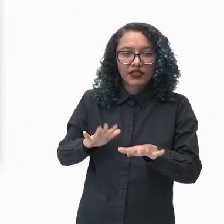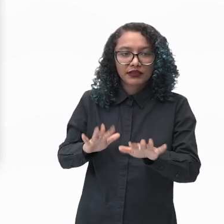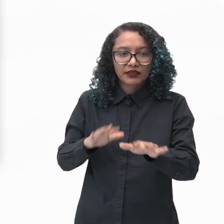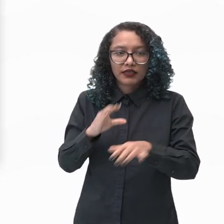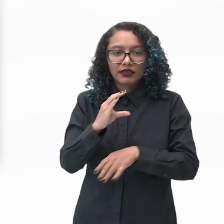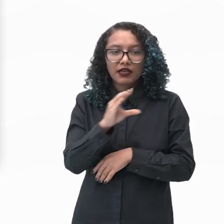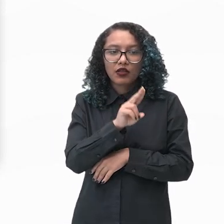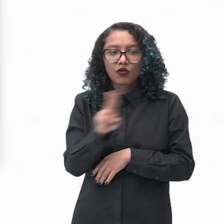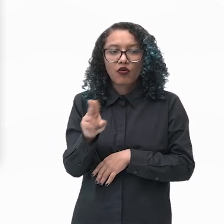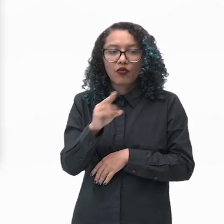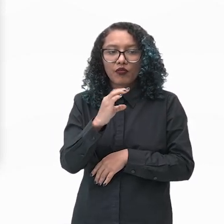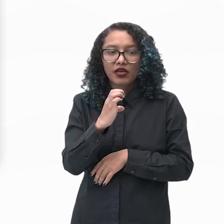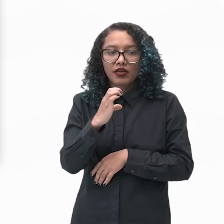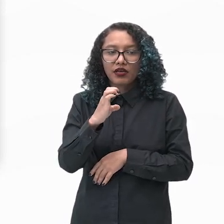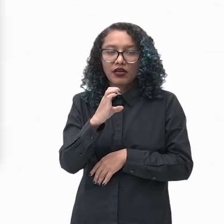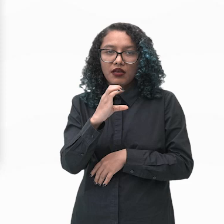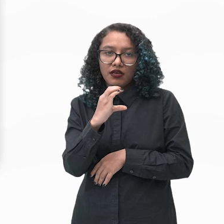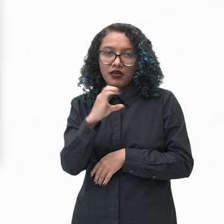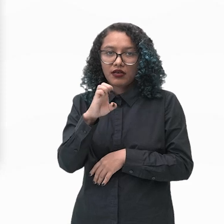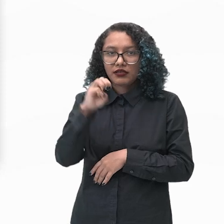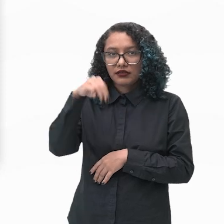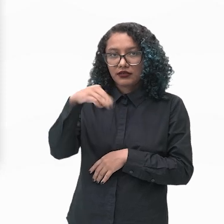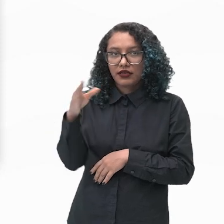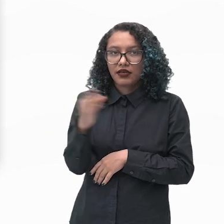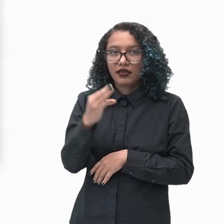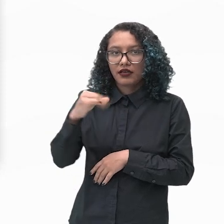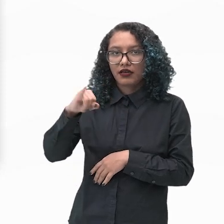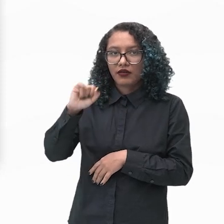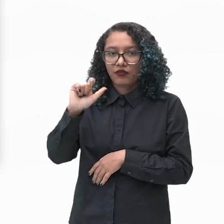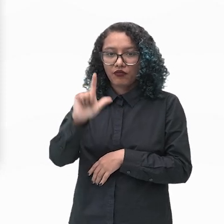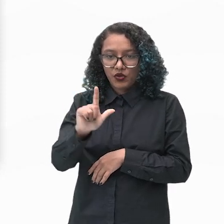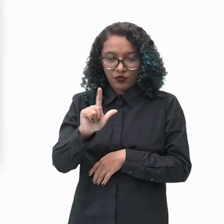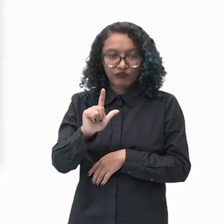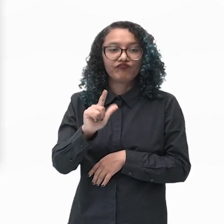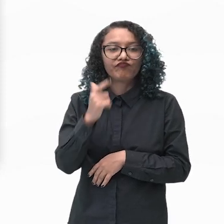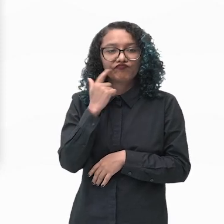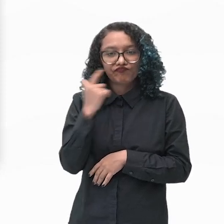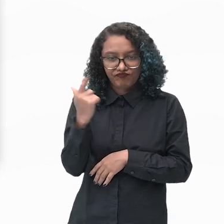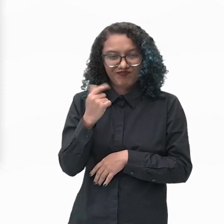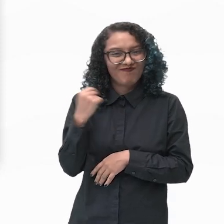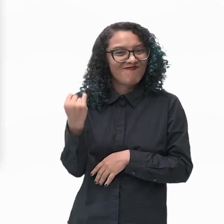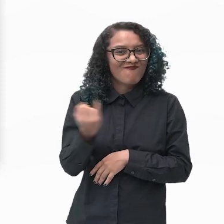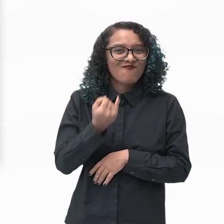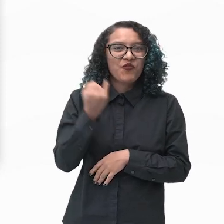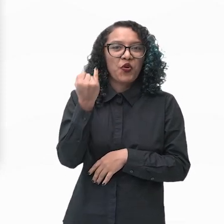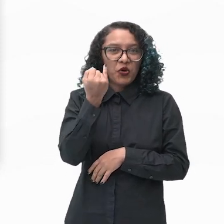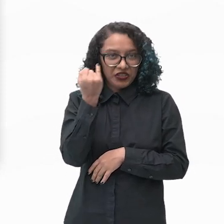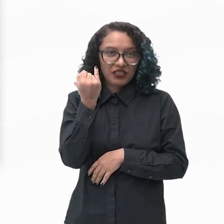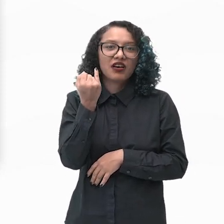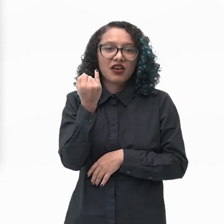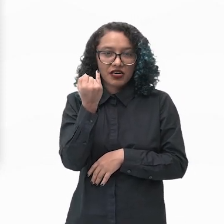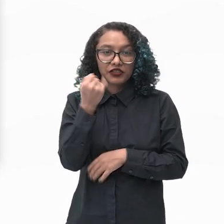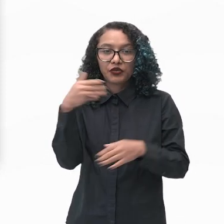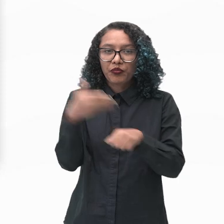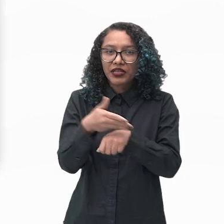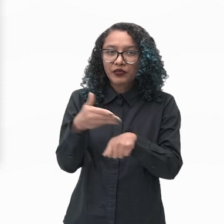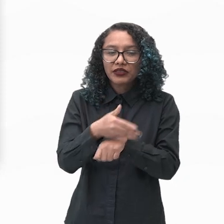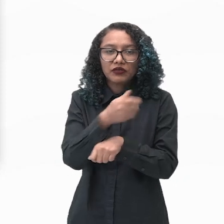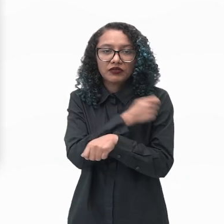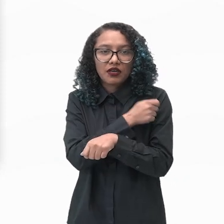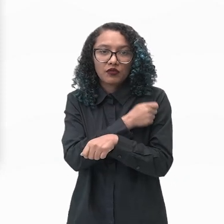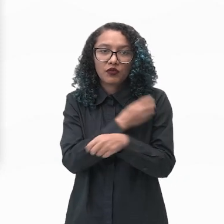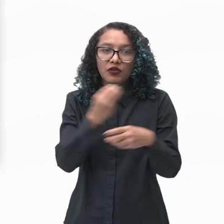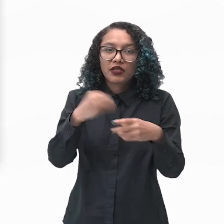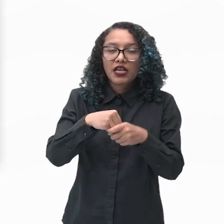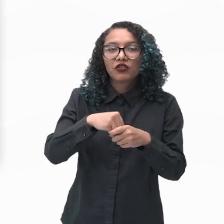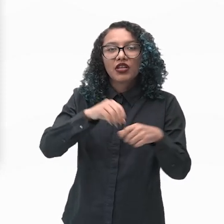100 mil, perdão, 100 mil, tá? Turma, quero destacar para vocês a importância dos estudantes nessas mudanças sociais que a gente tem